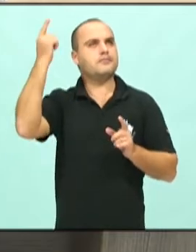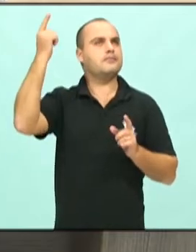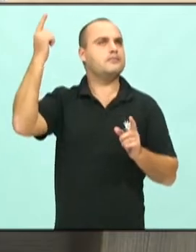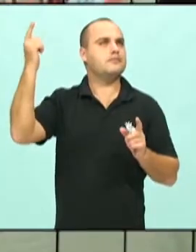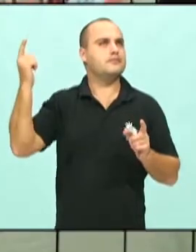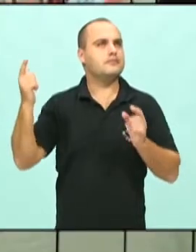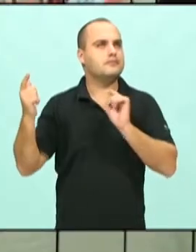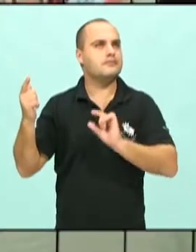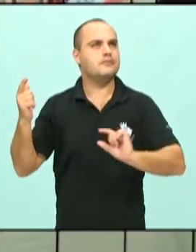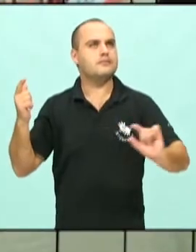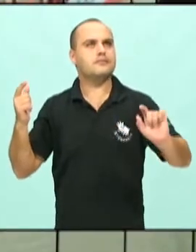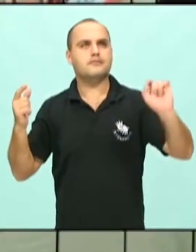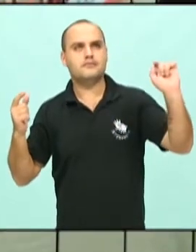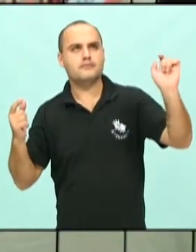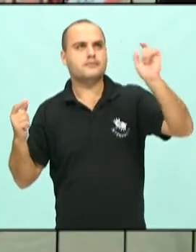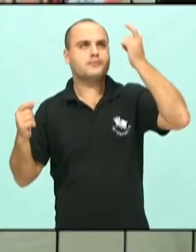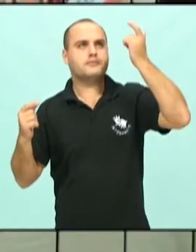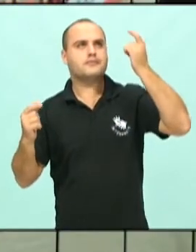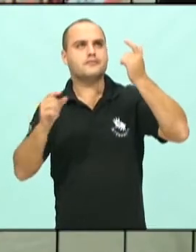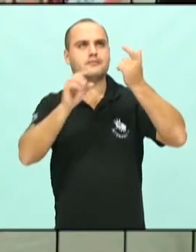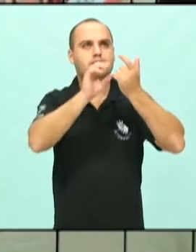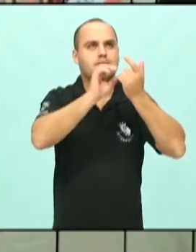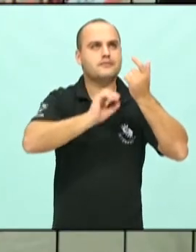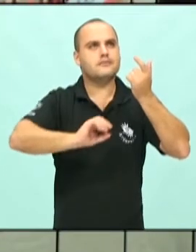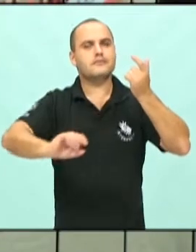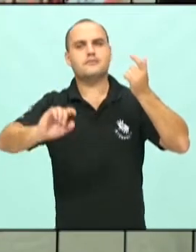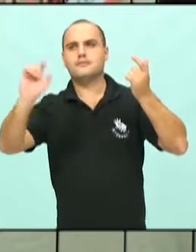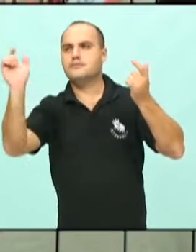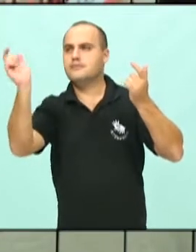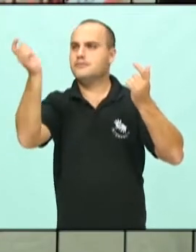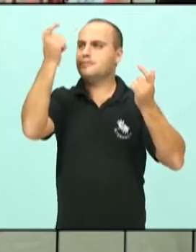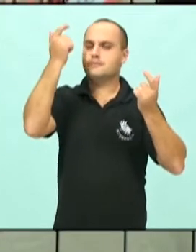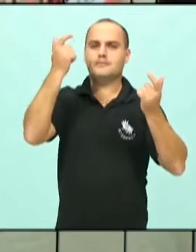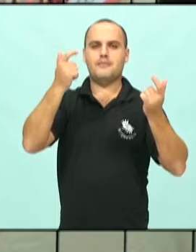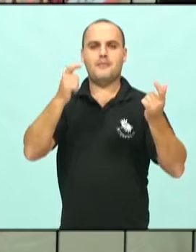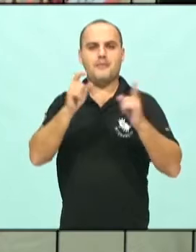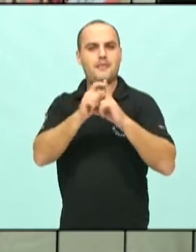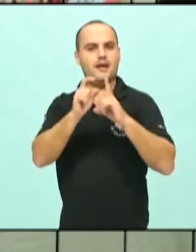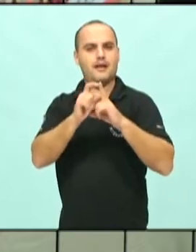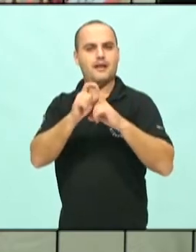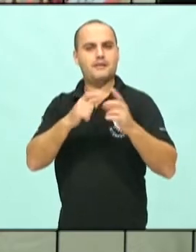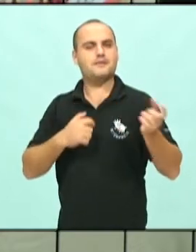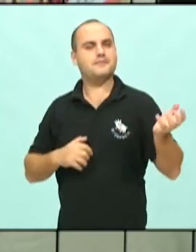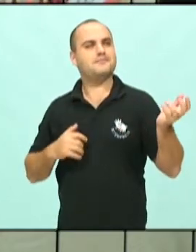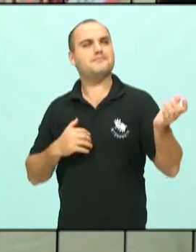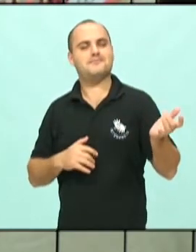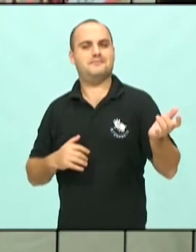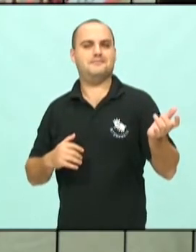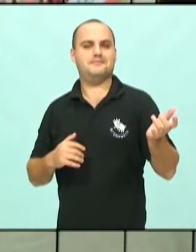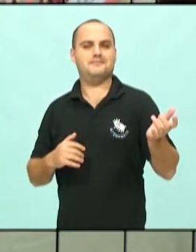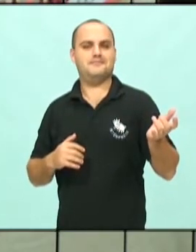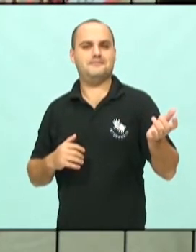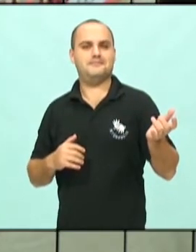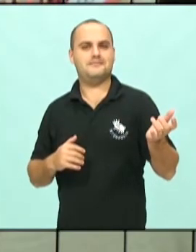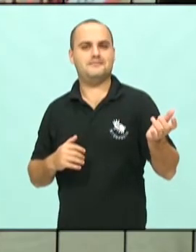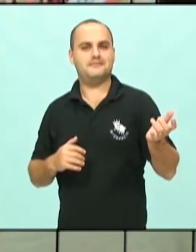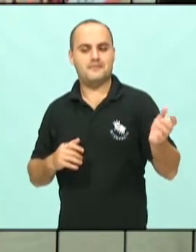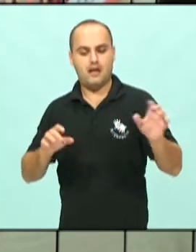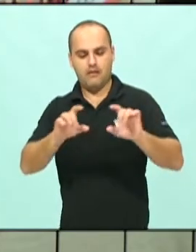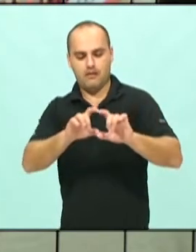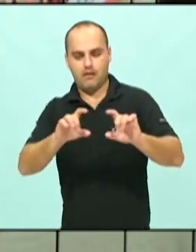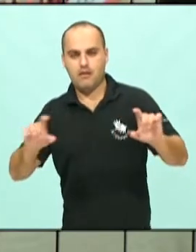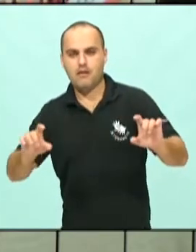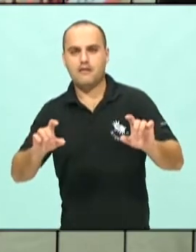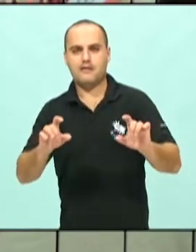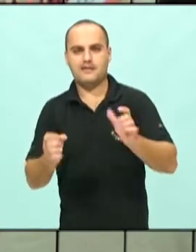com a linha melódica, com a harmonia, com o conceito da música em si, né? Mas confesso que